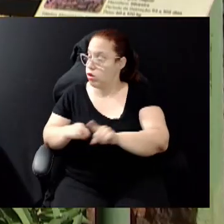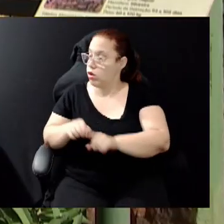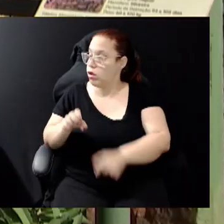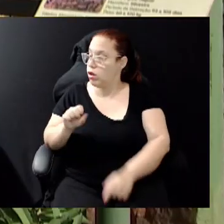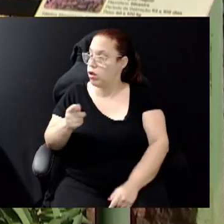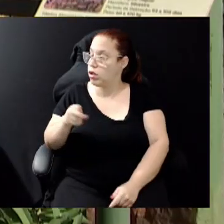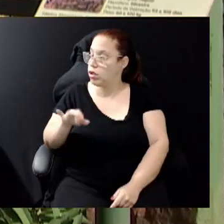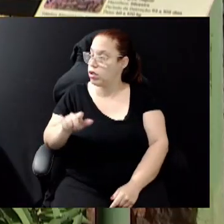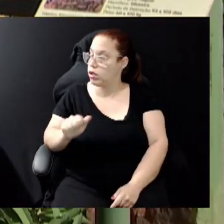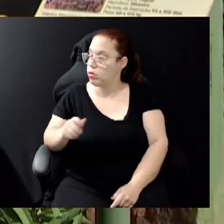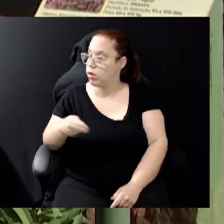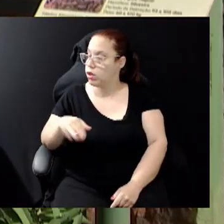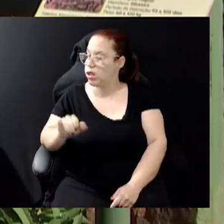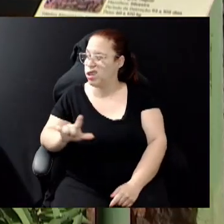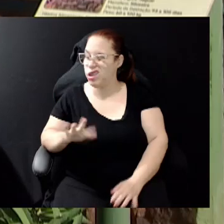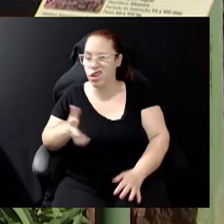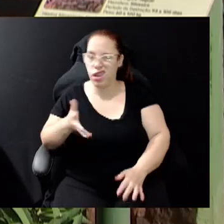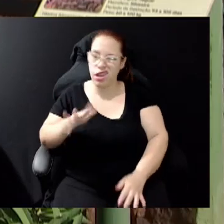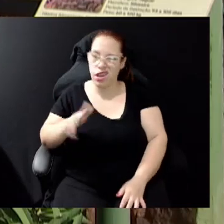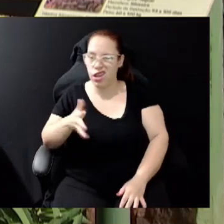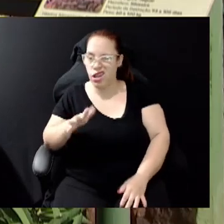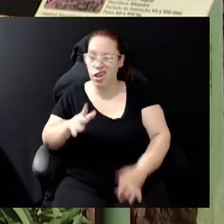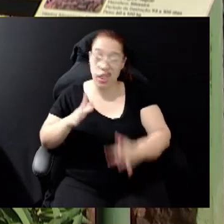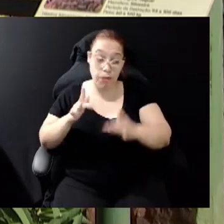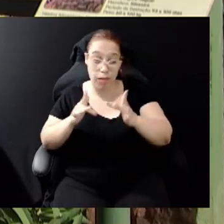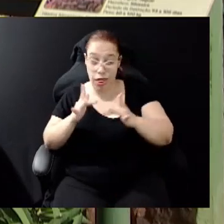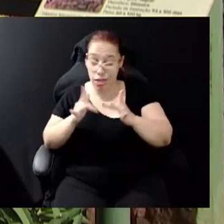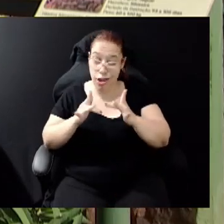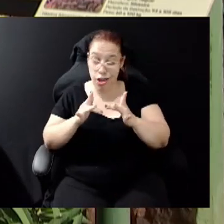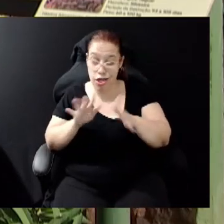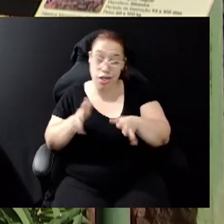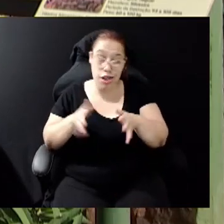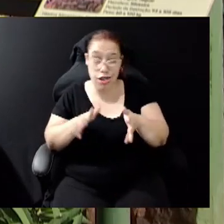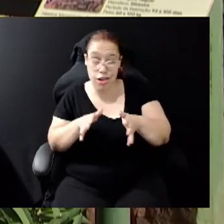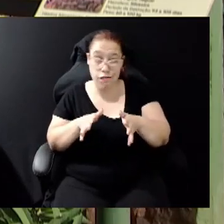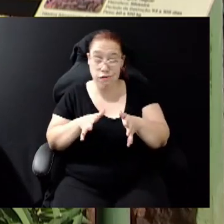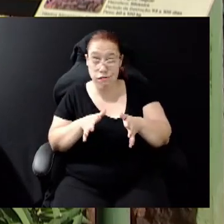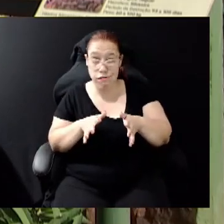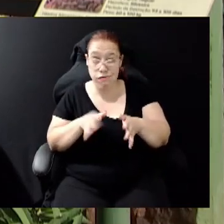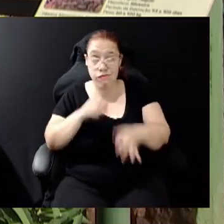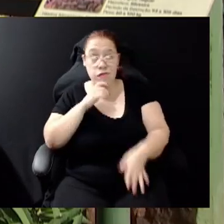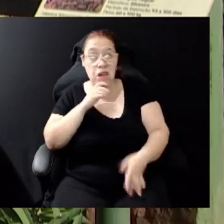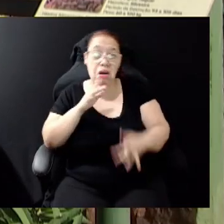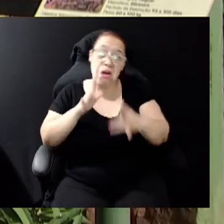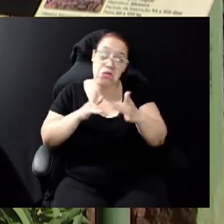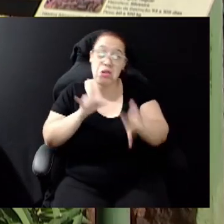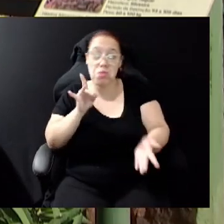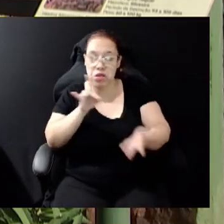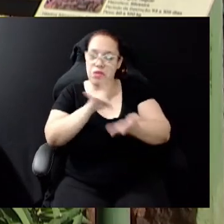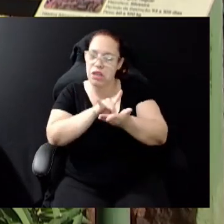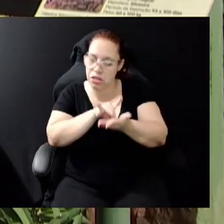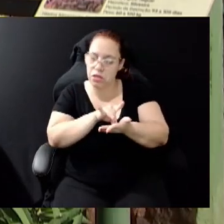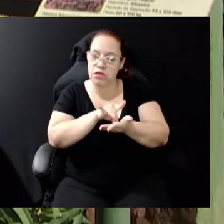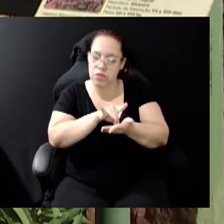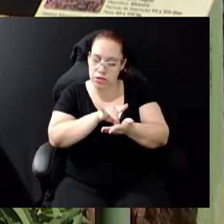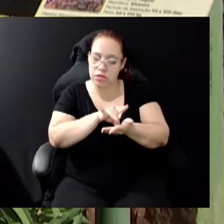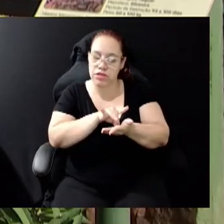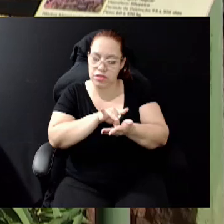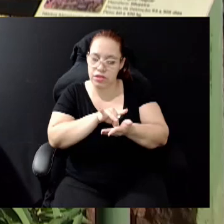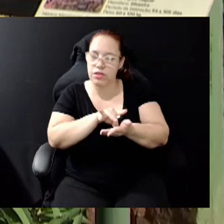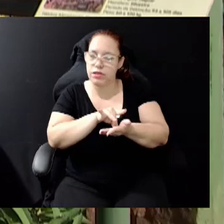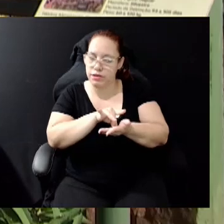estão em fase de paquera. Já é um namoro real, né?